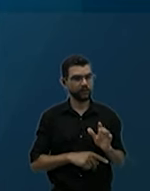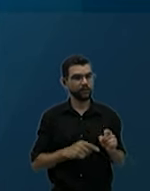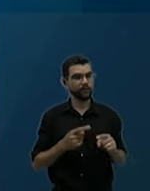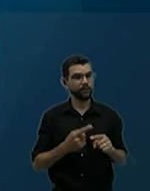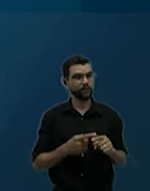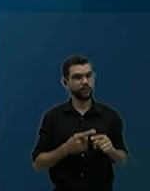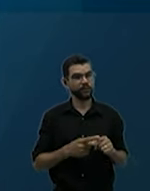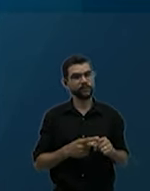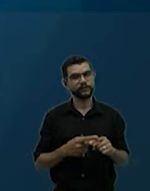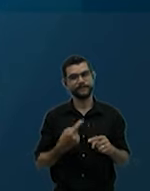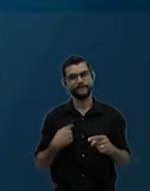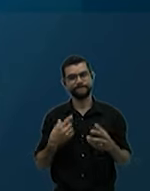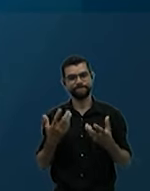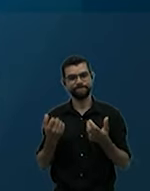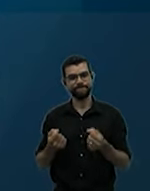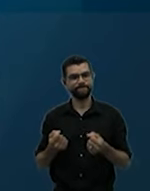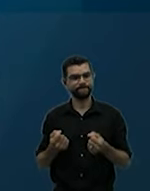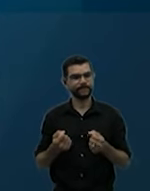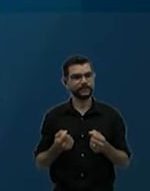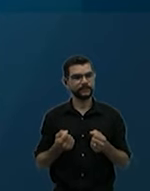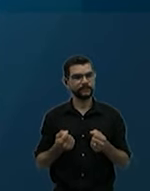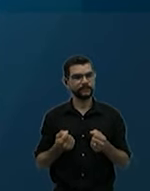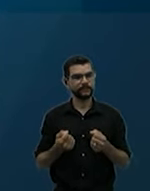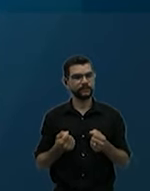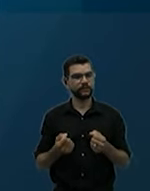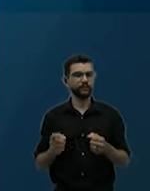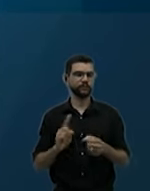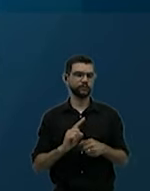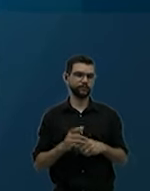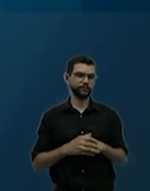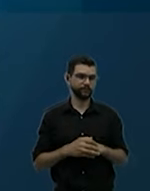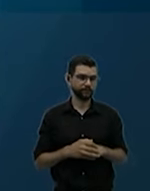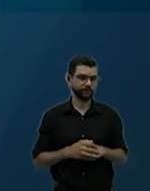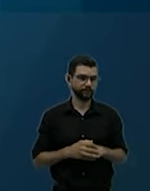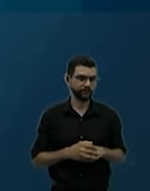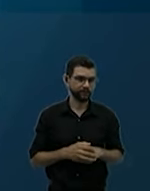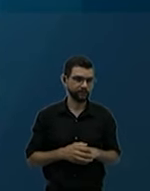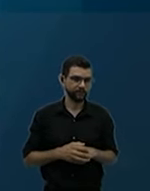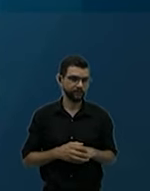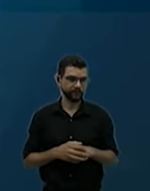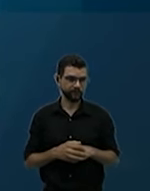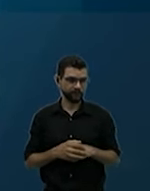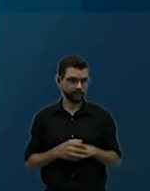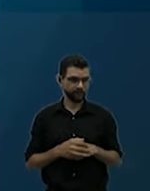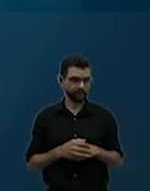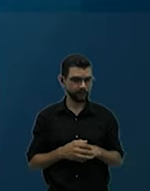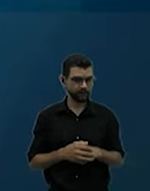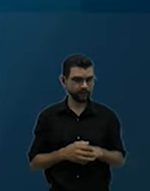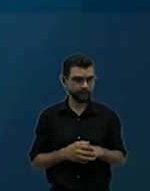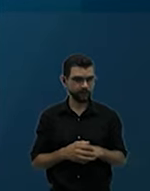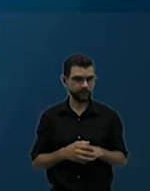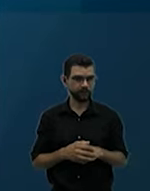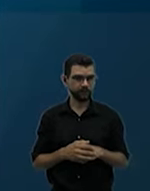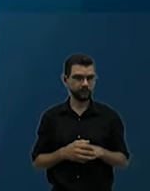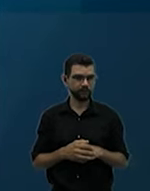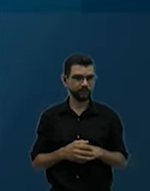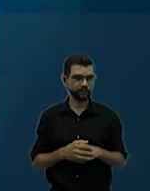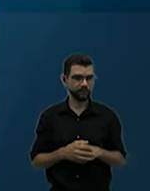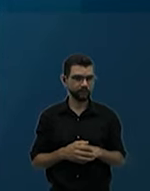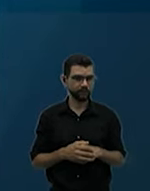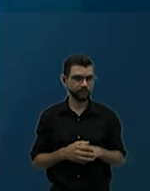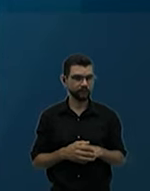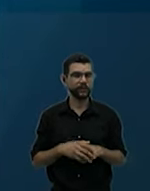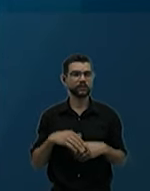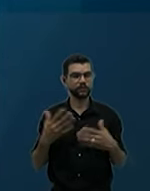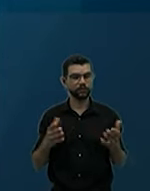Um esclarecimento, senhora presidente, apenas ao ministro Afrânio. Eu já acrescentei